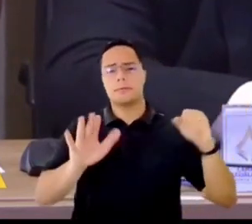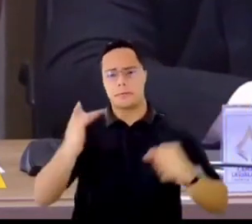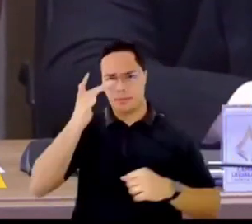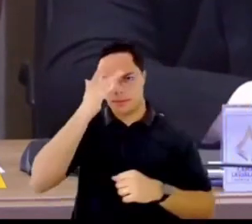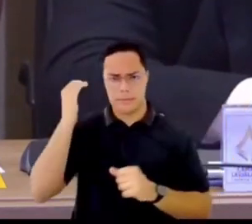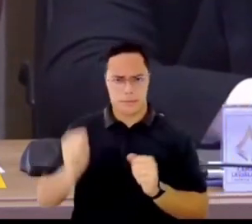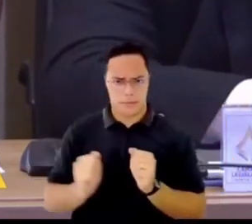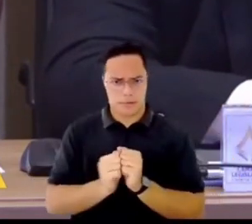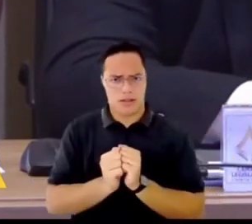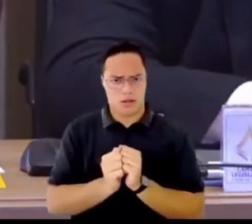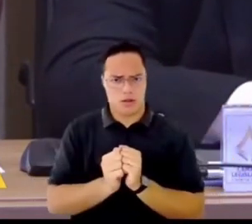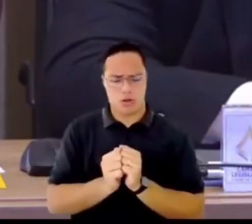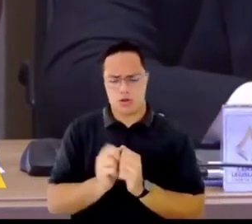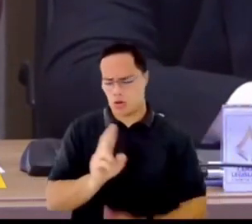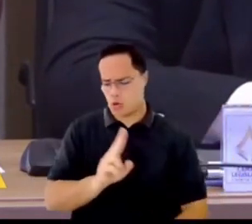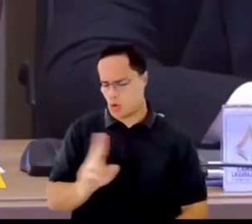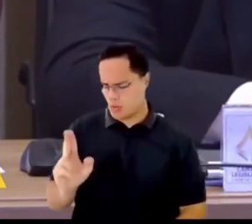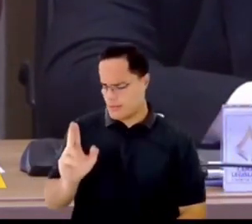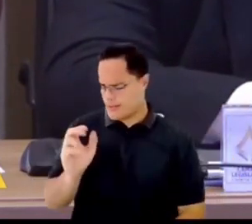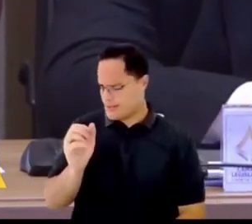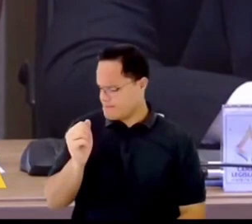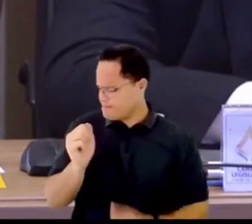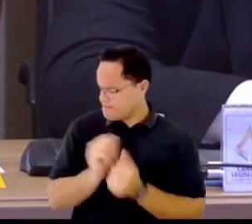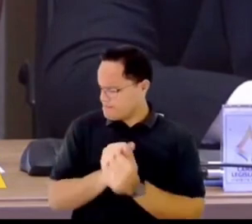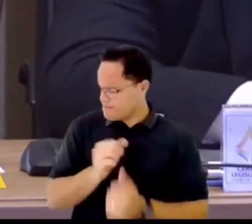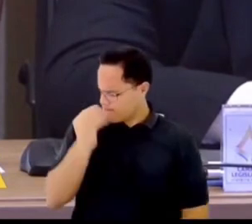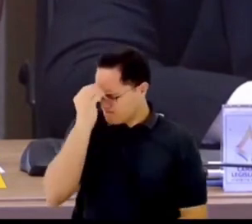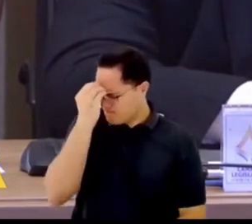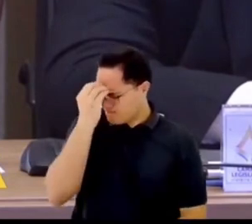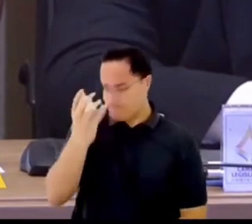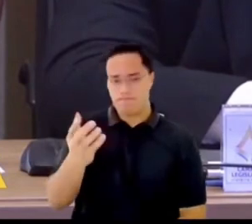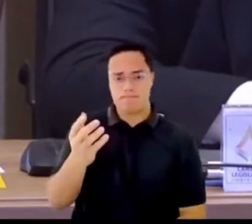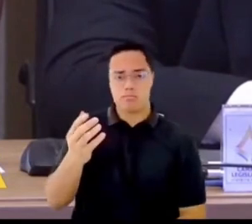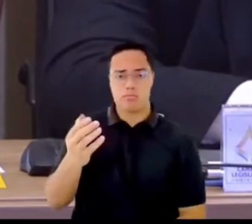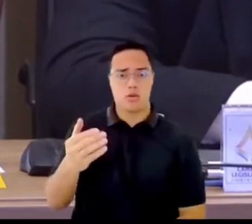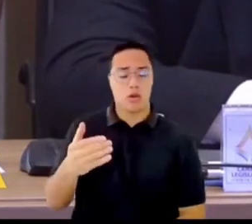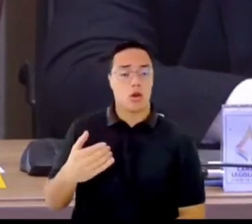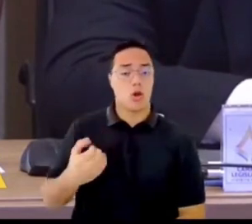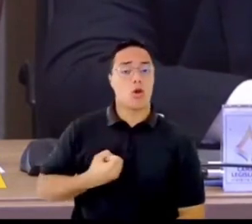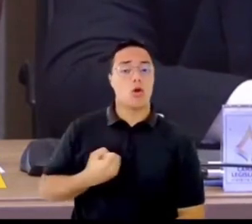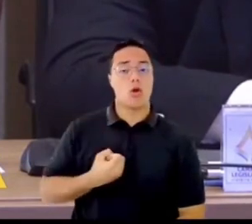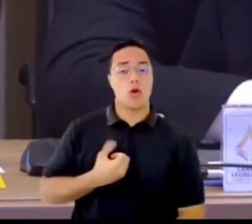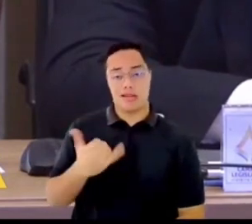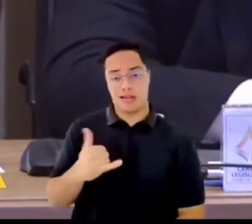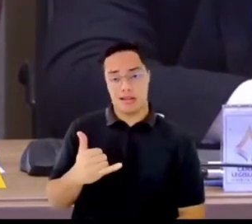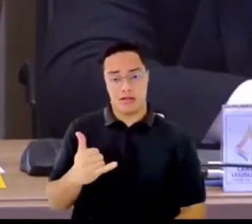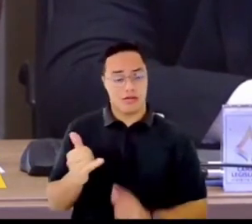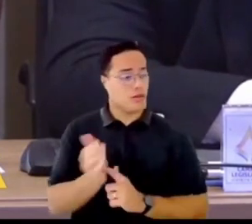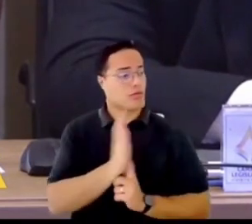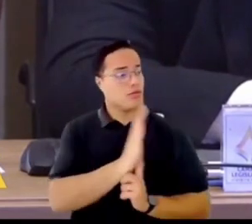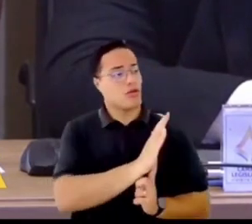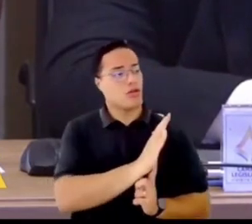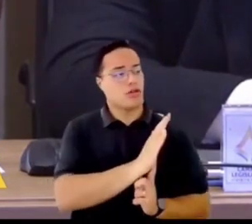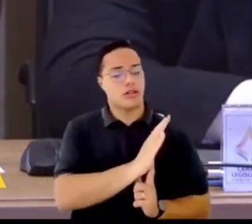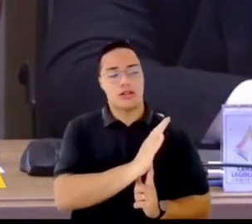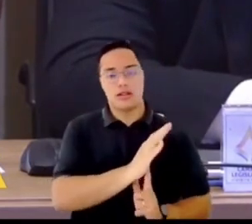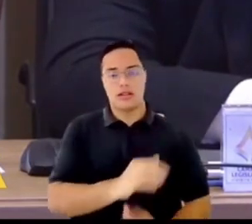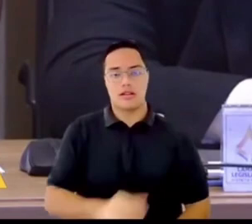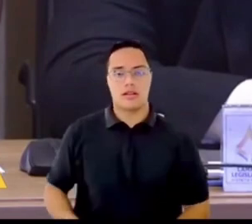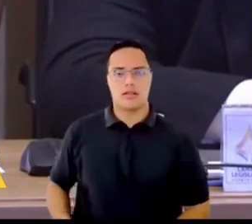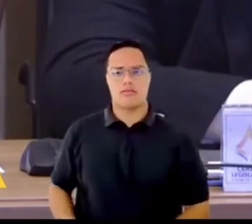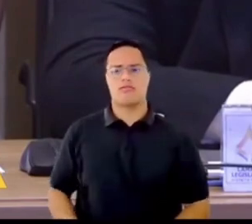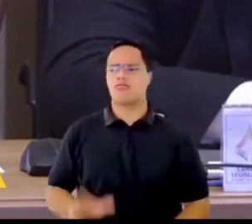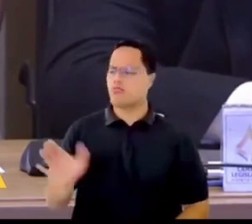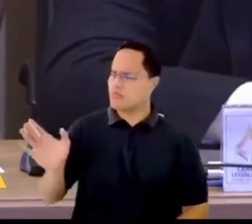eu não me recordo o nome, eu mostrei o número do telefone para ela, e ela disse: não, ele sempre está por aqui, a gente conhece,